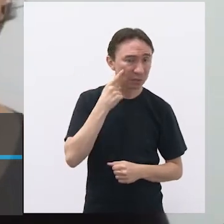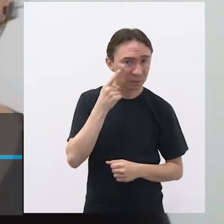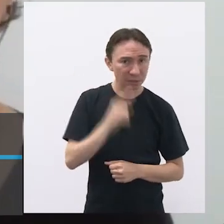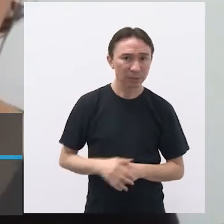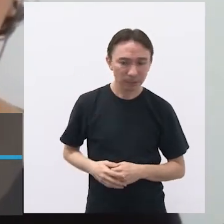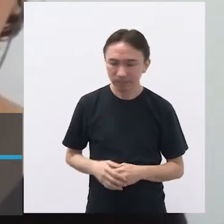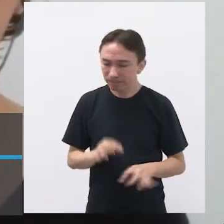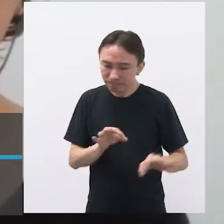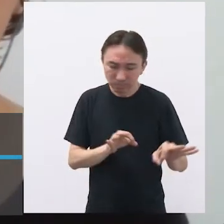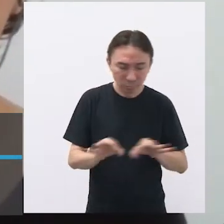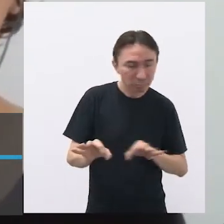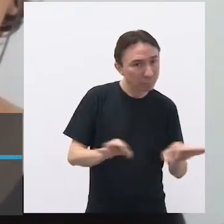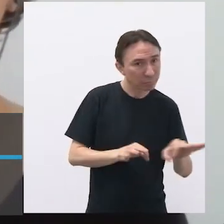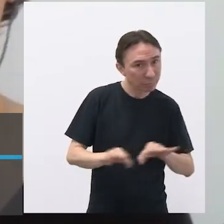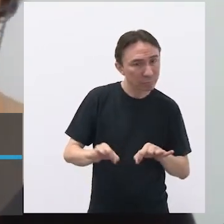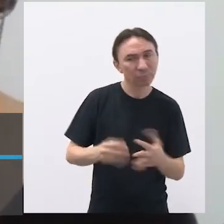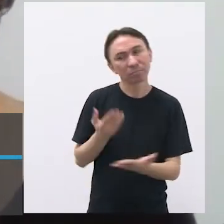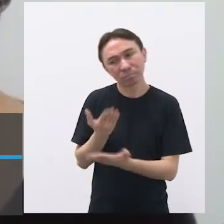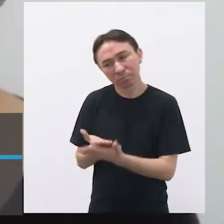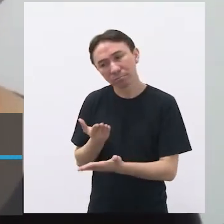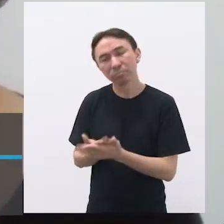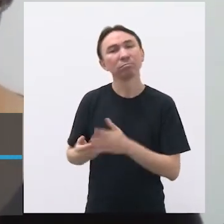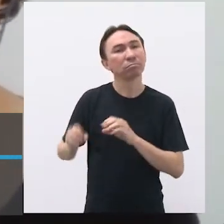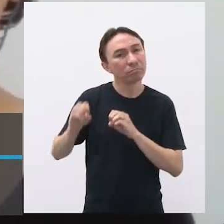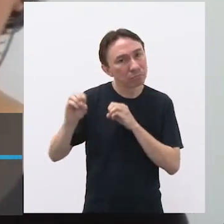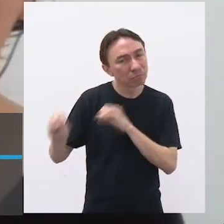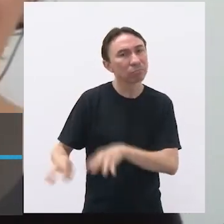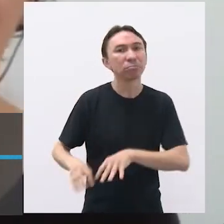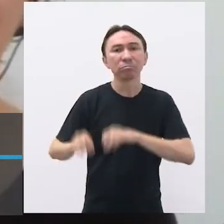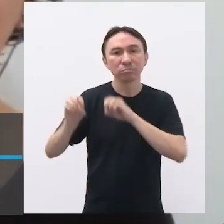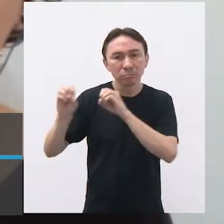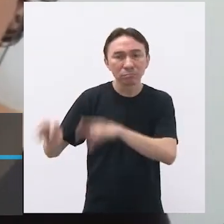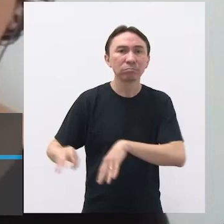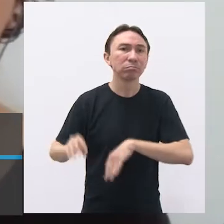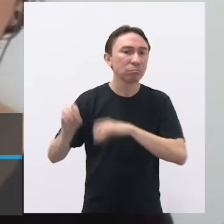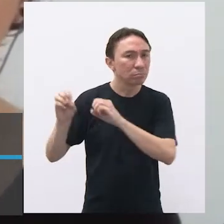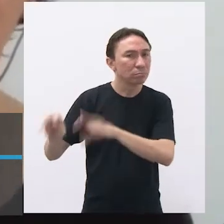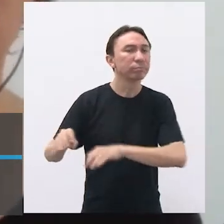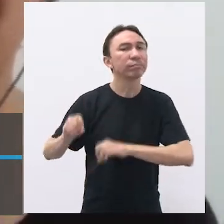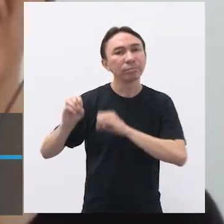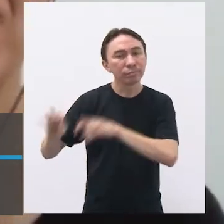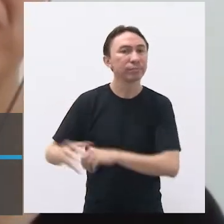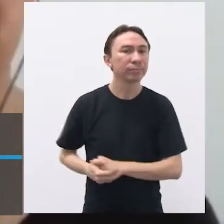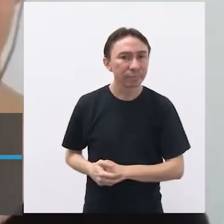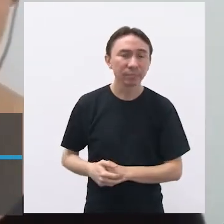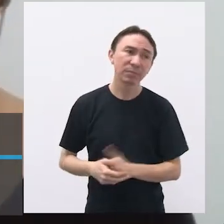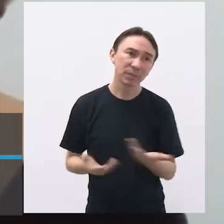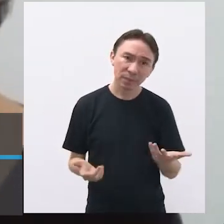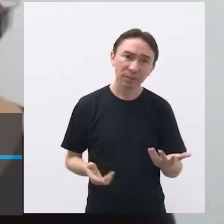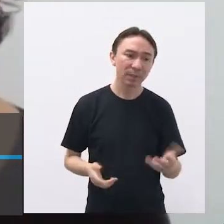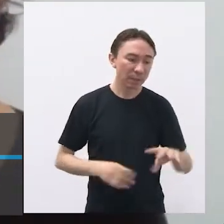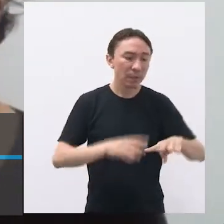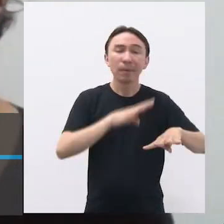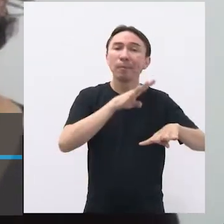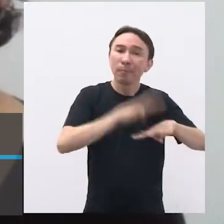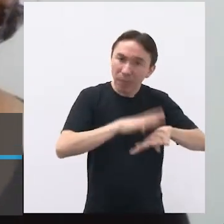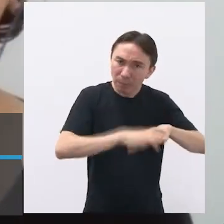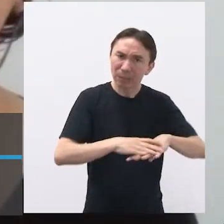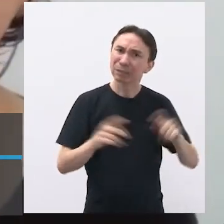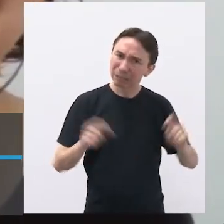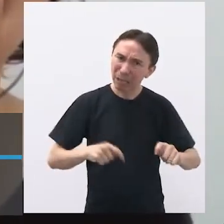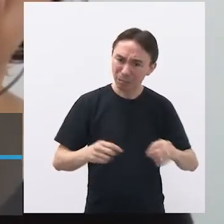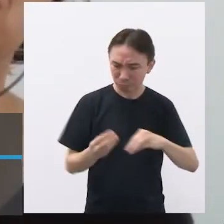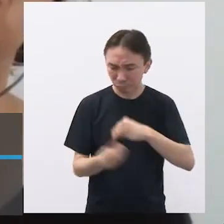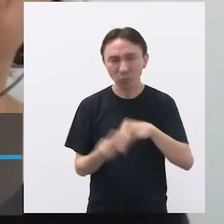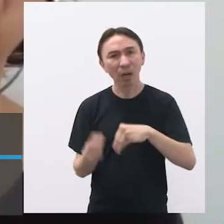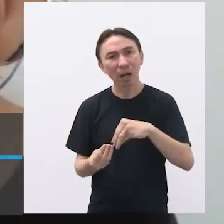trabalho, né? É possível ensinar matemática pensando ali a étnico-matemática? Sim, é